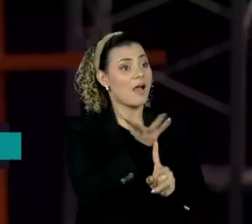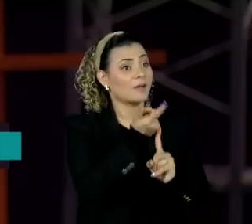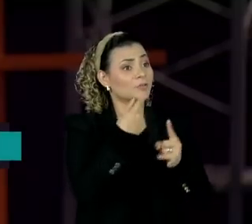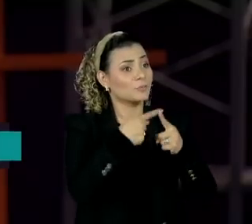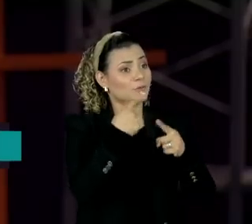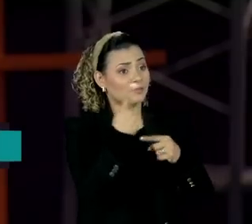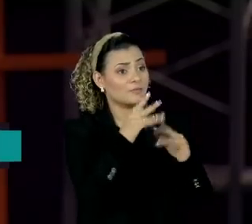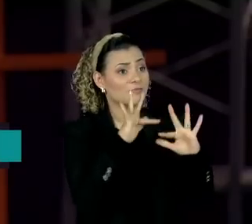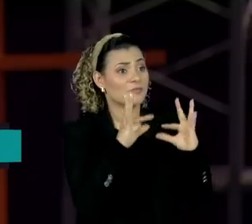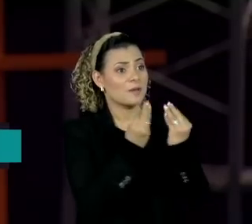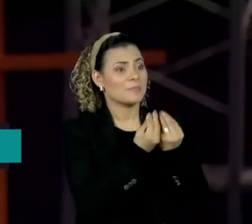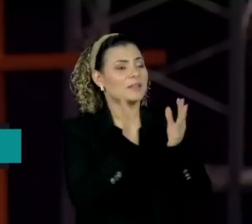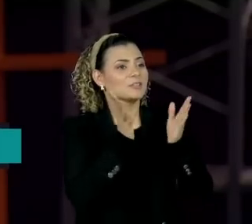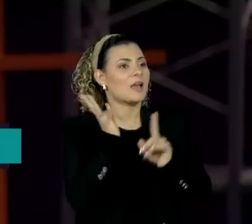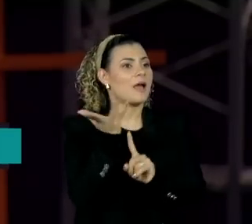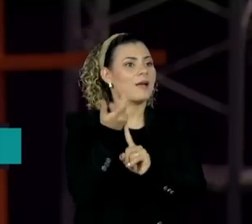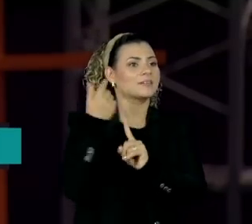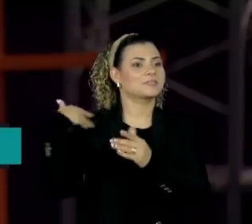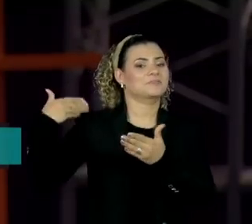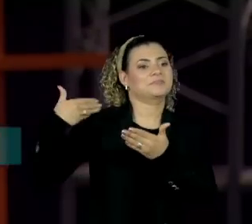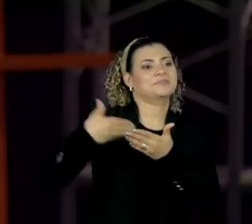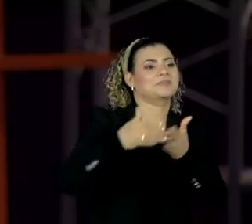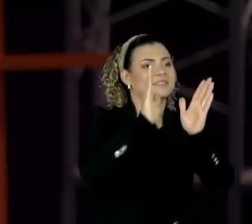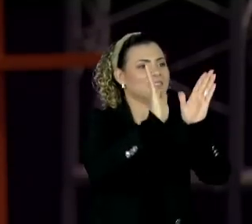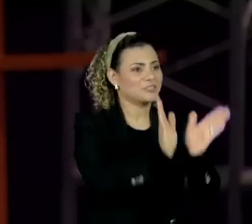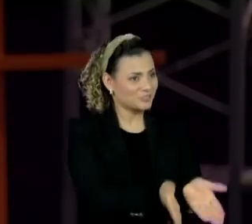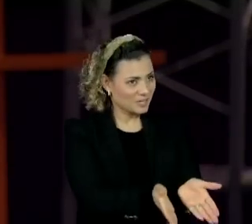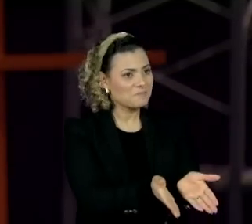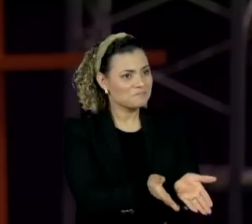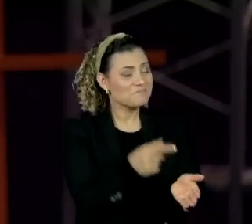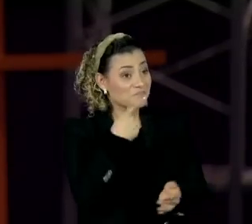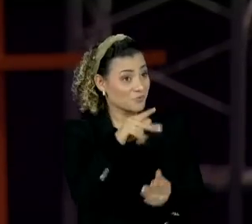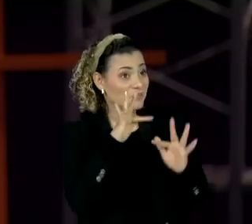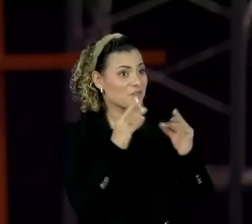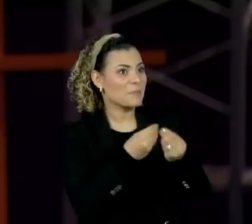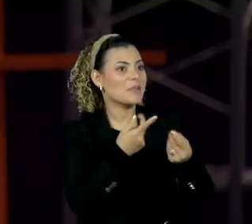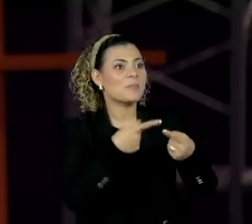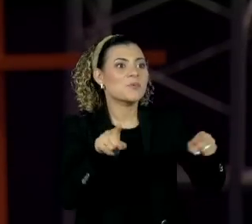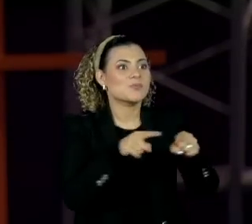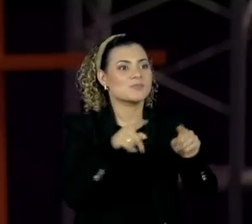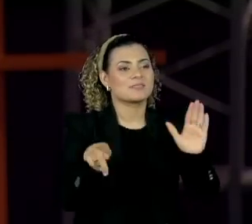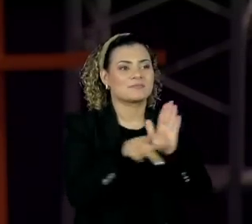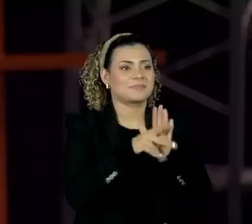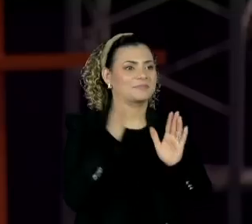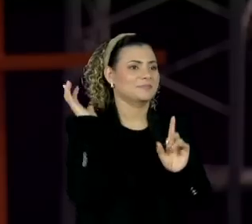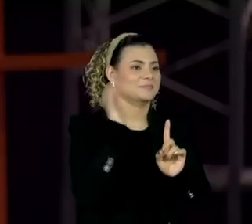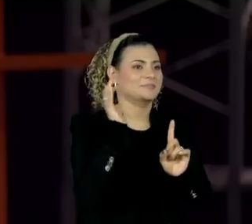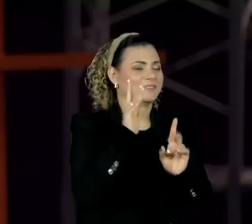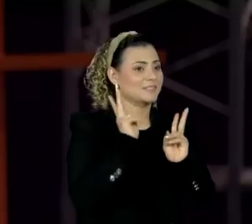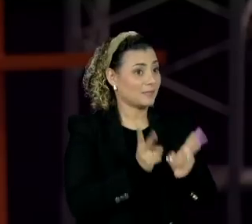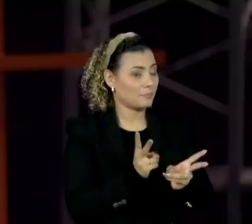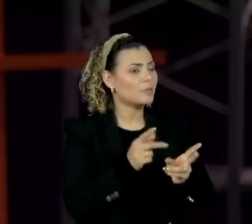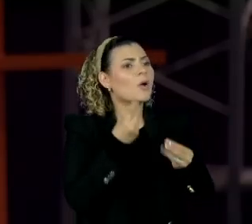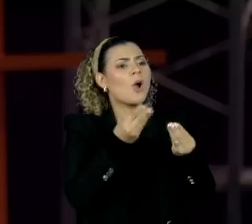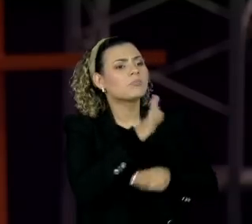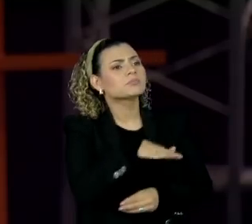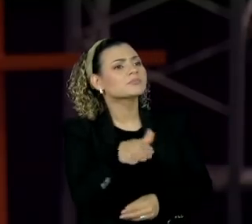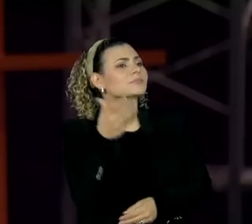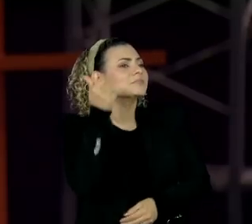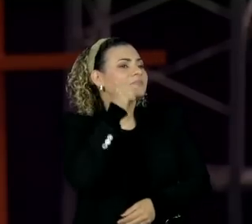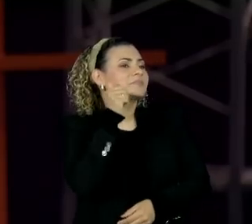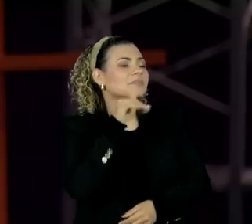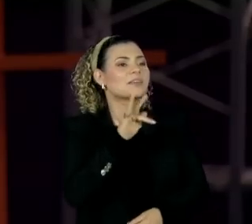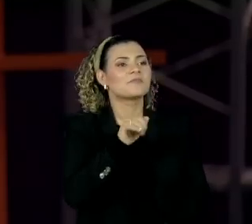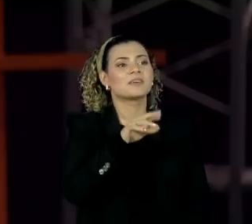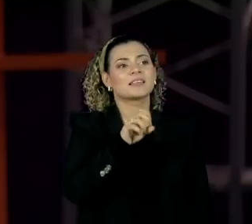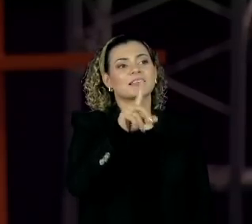já cheia de dons artísticos. Você já vem de uma família muito musical. Conta pra gente como é que era essa menina Fernanda